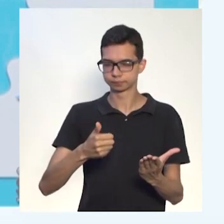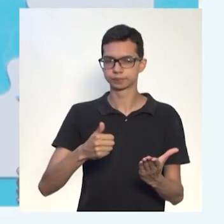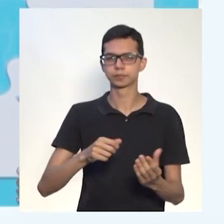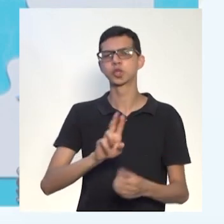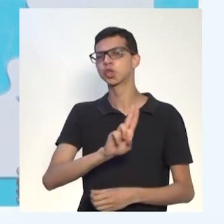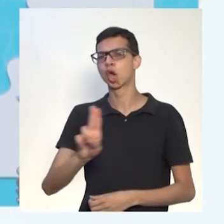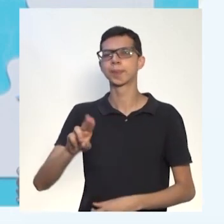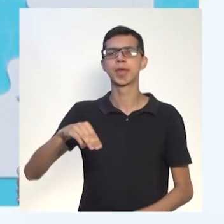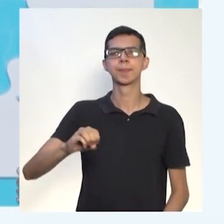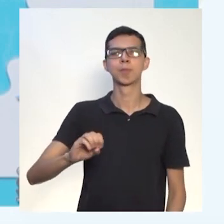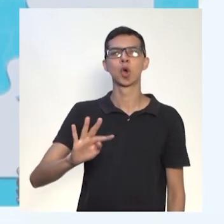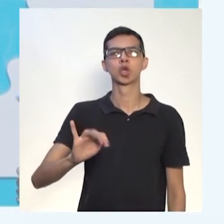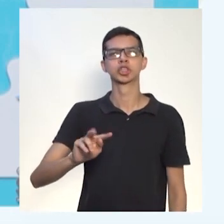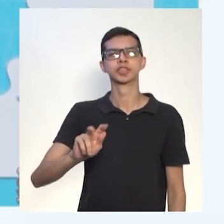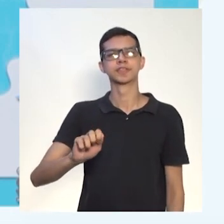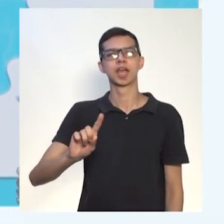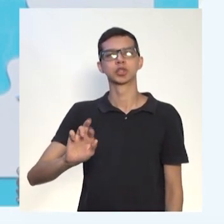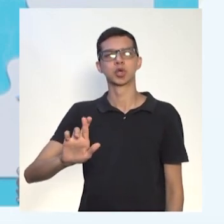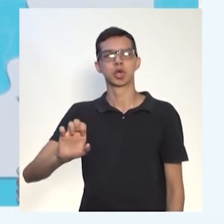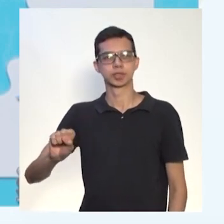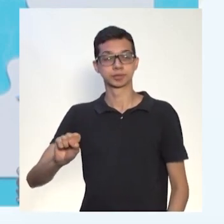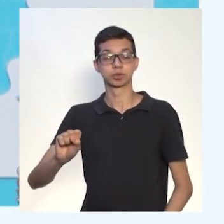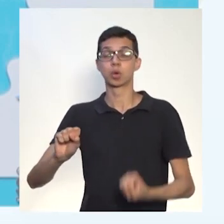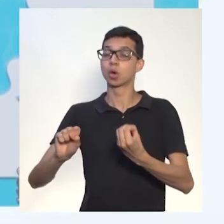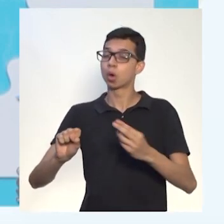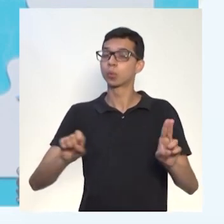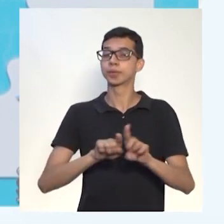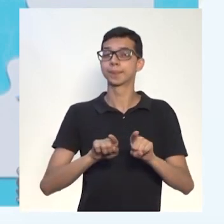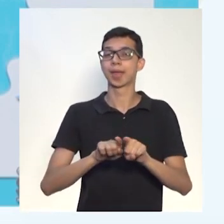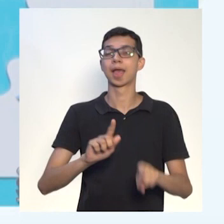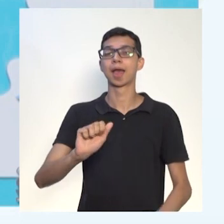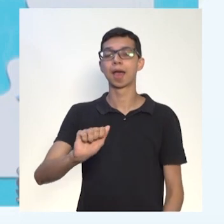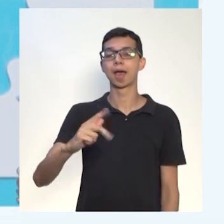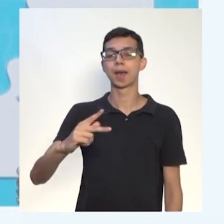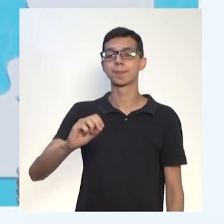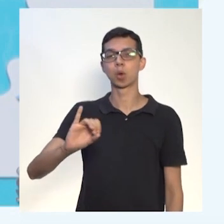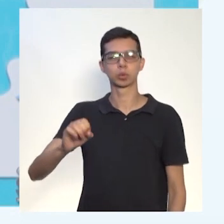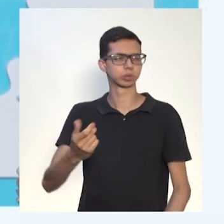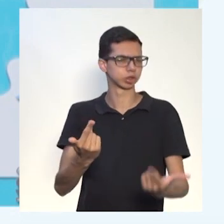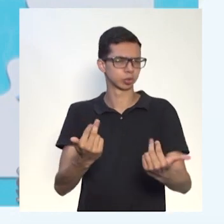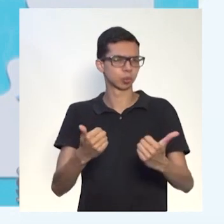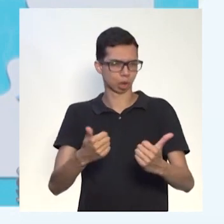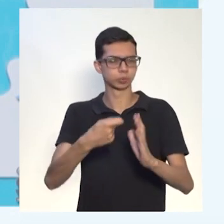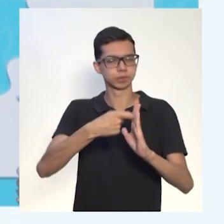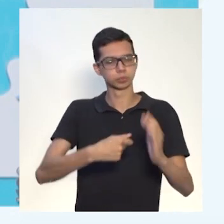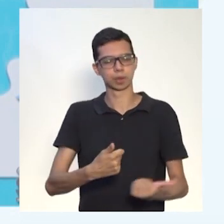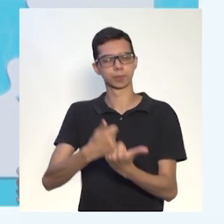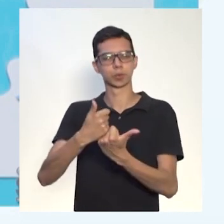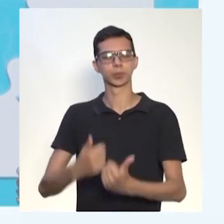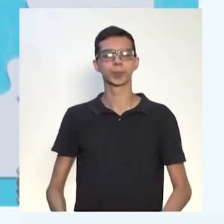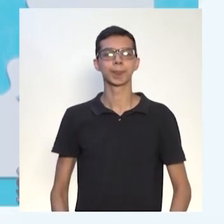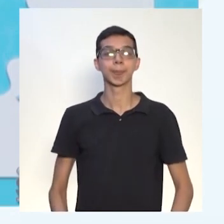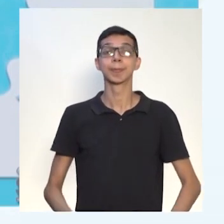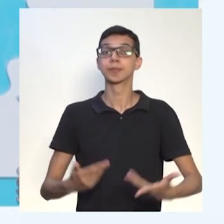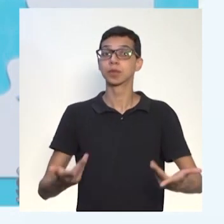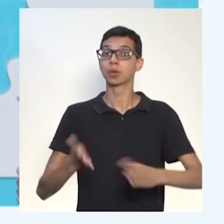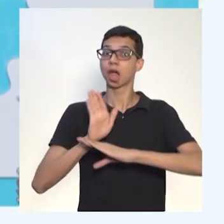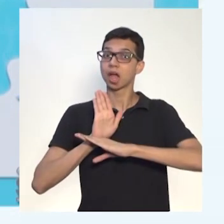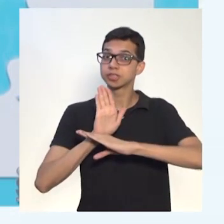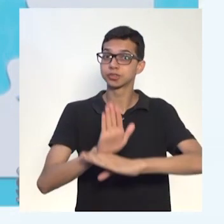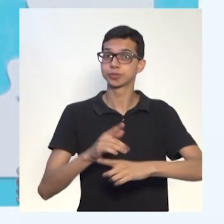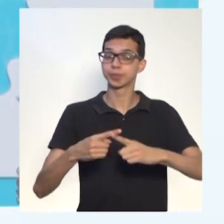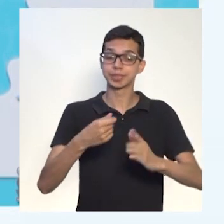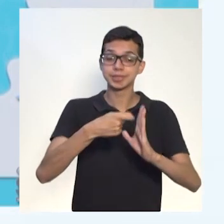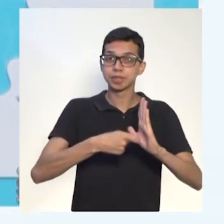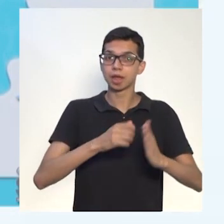né? Destaque informações importantes que ajudem a responder aos questionamentos. Tudo bem?